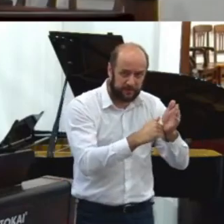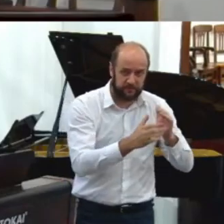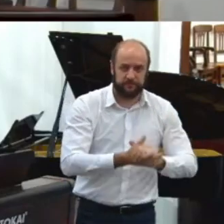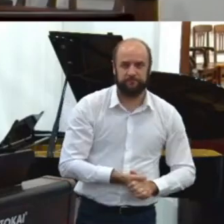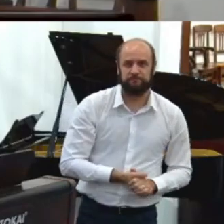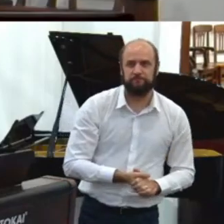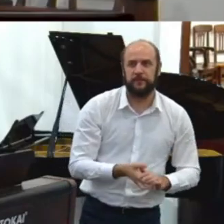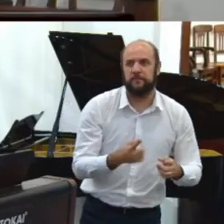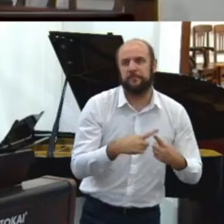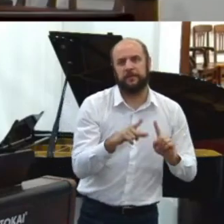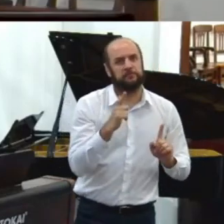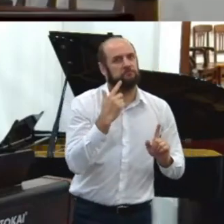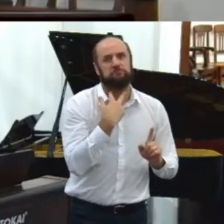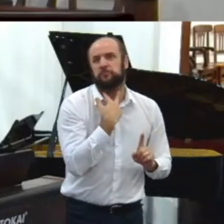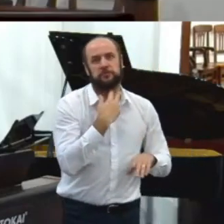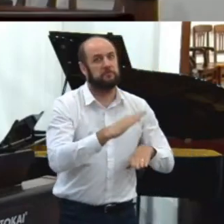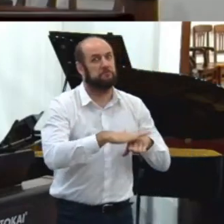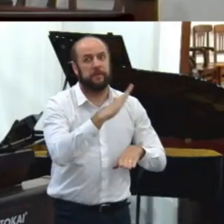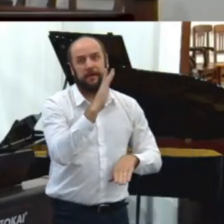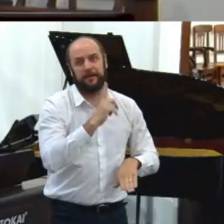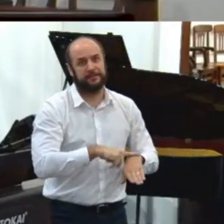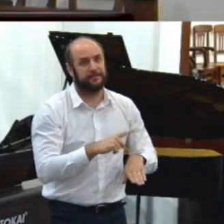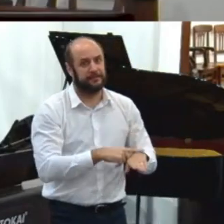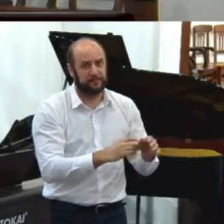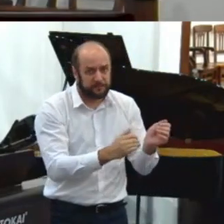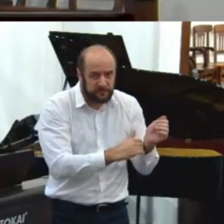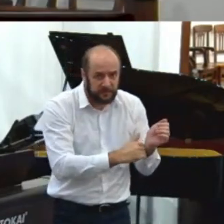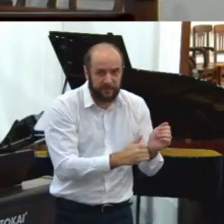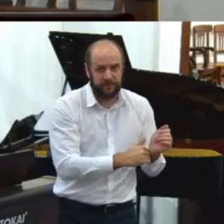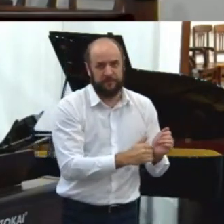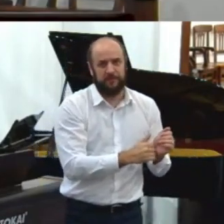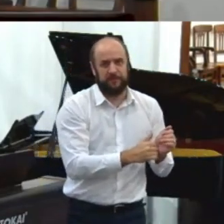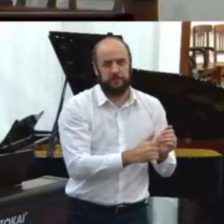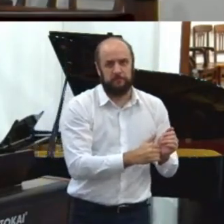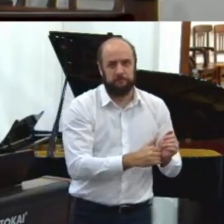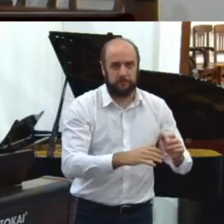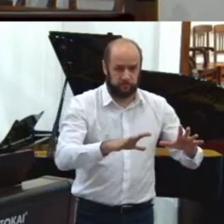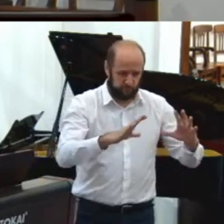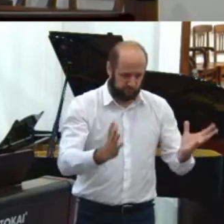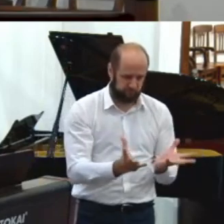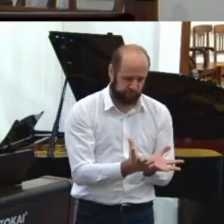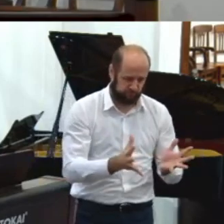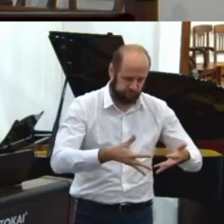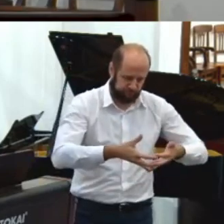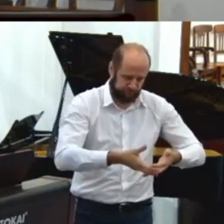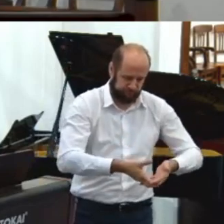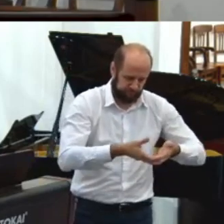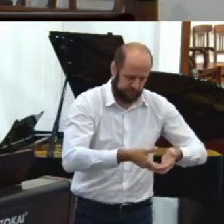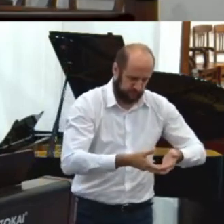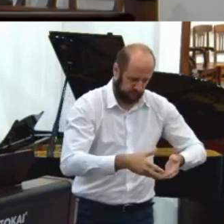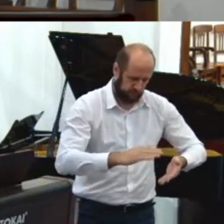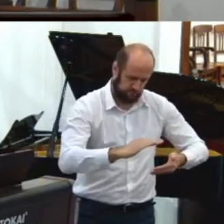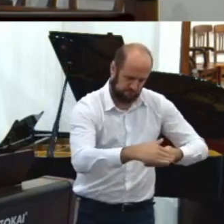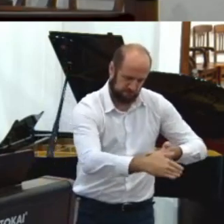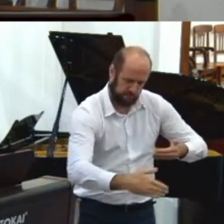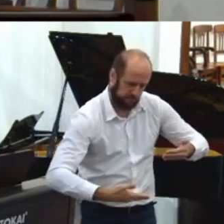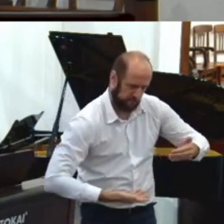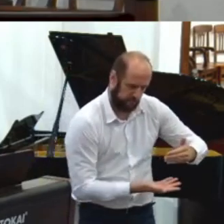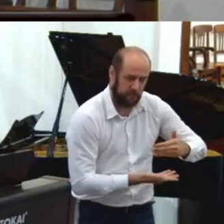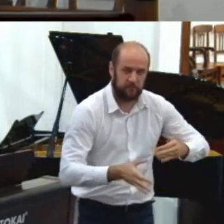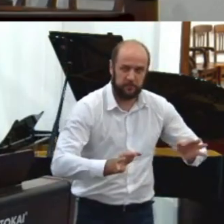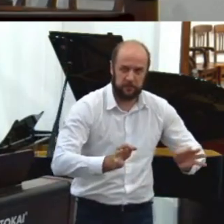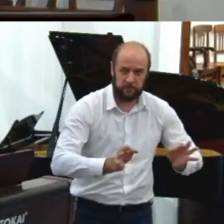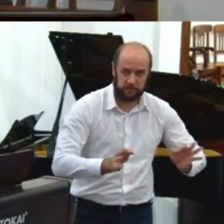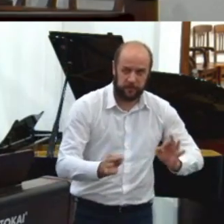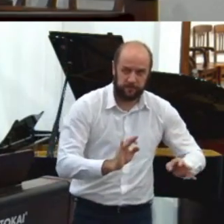podendo, porém, escondê-lo por mais tempo, pegou um cesto de junco, tapou os buracos com betume